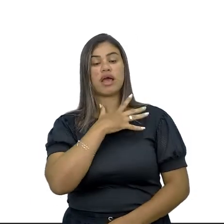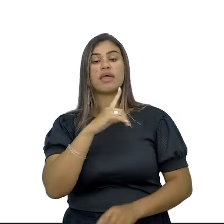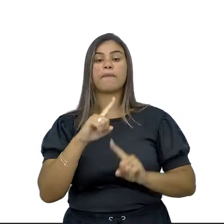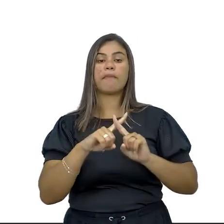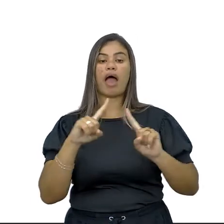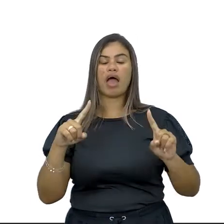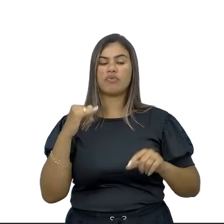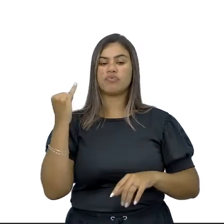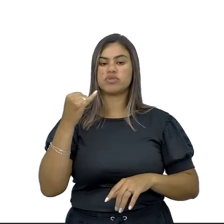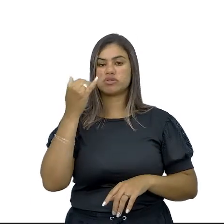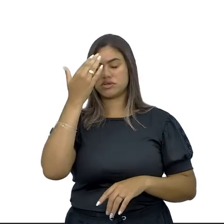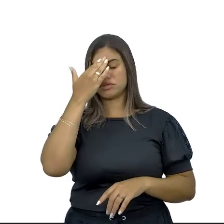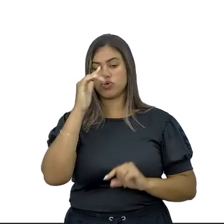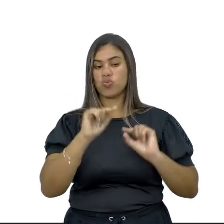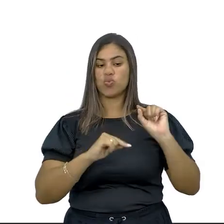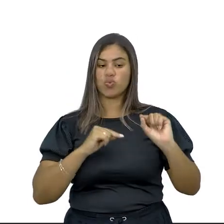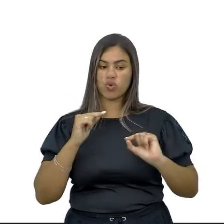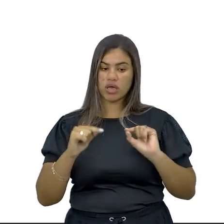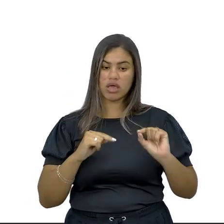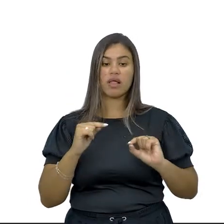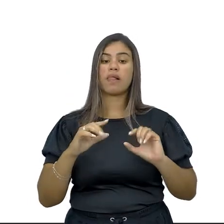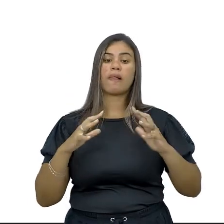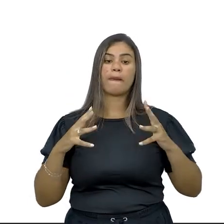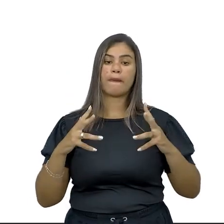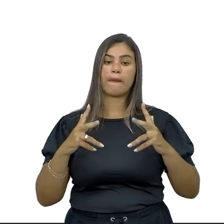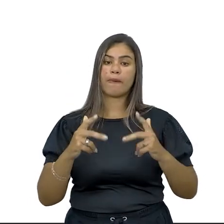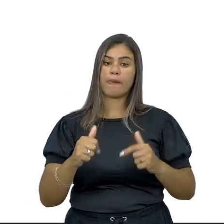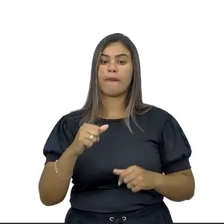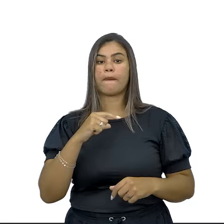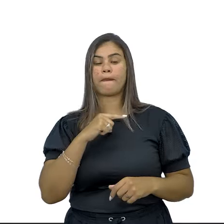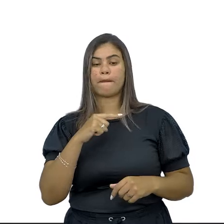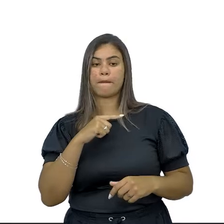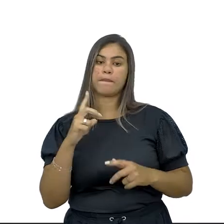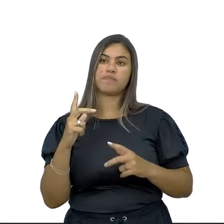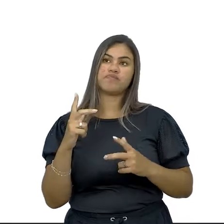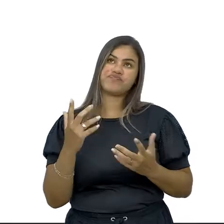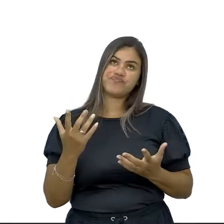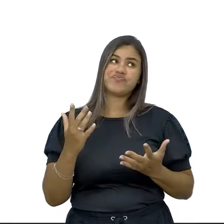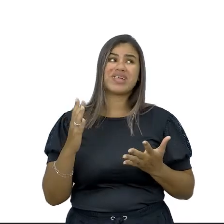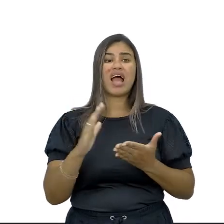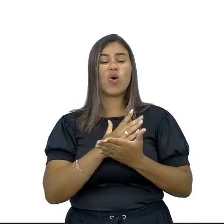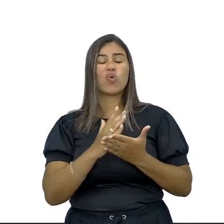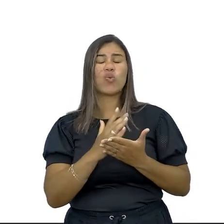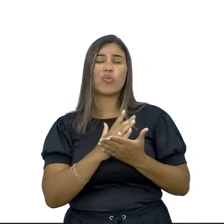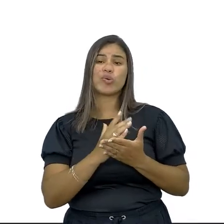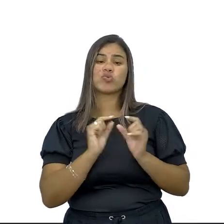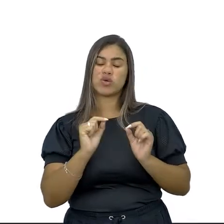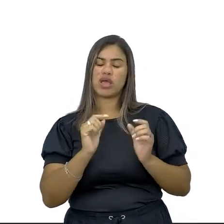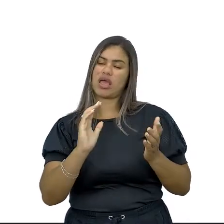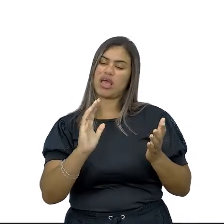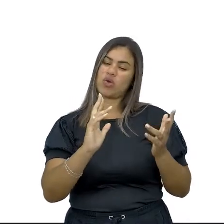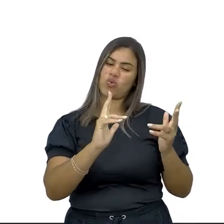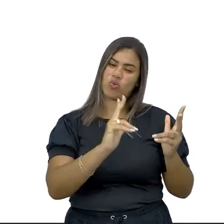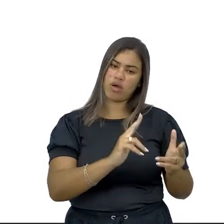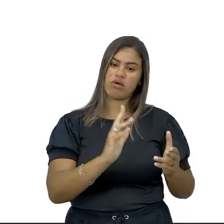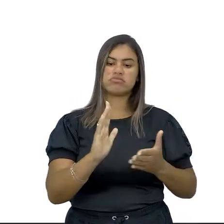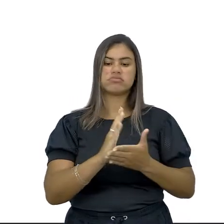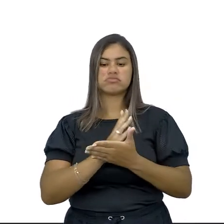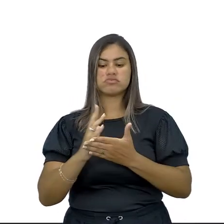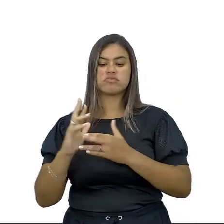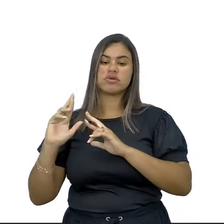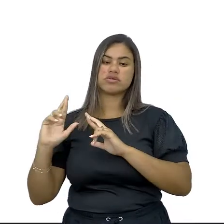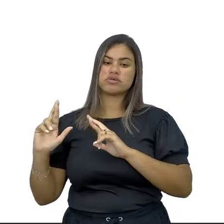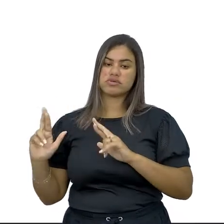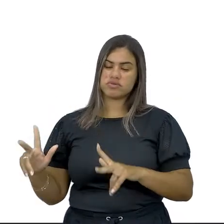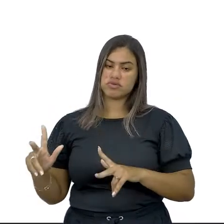importante compreendermos que ambas possuem algumas semelhanças e algumas diferenças. Então, esse esquema,